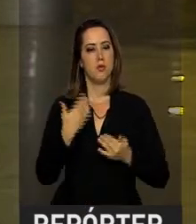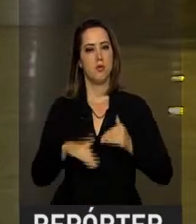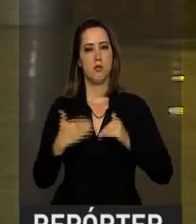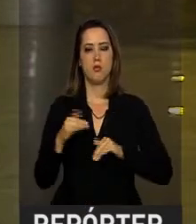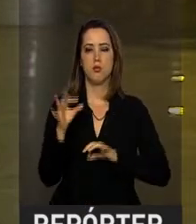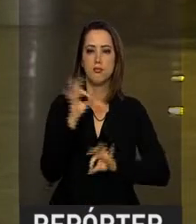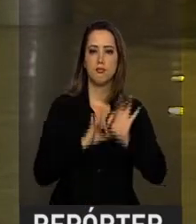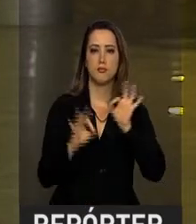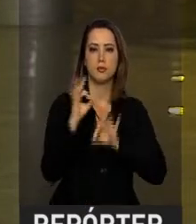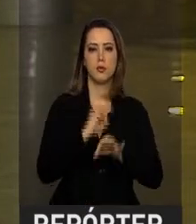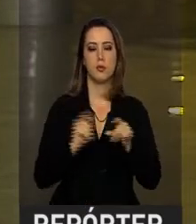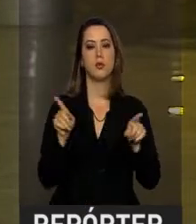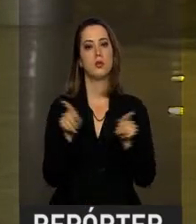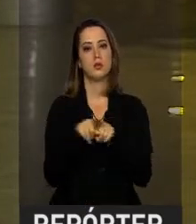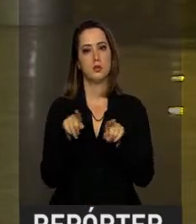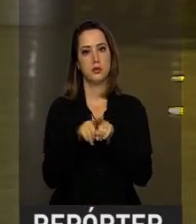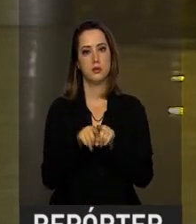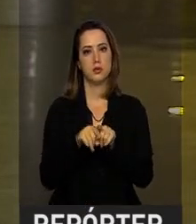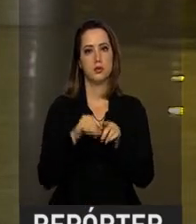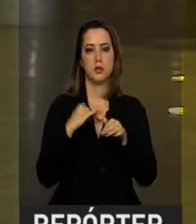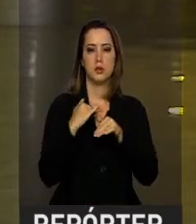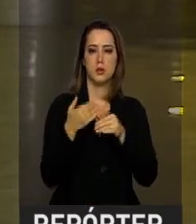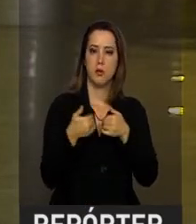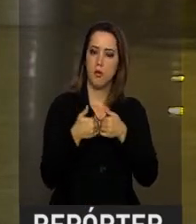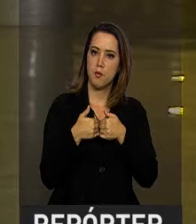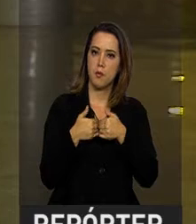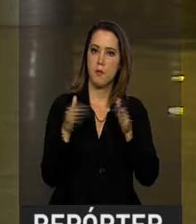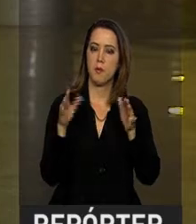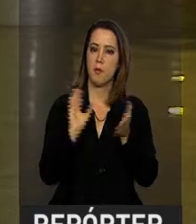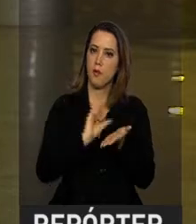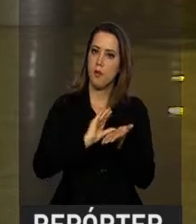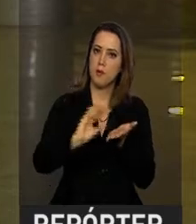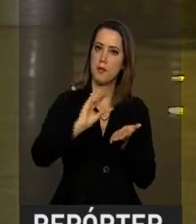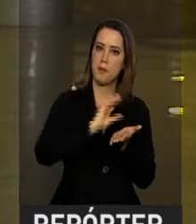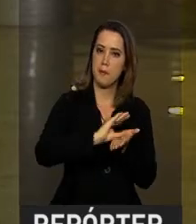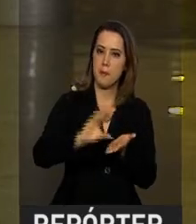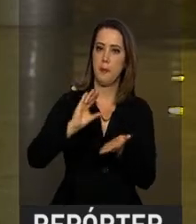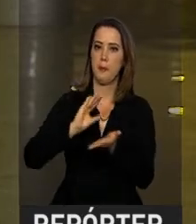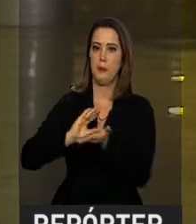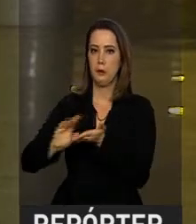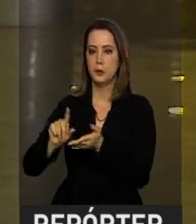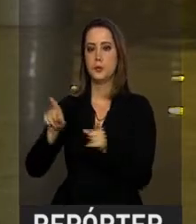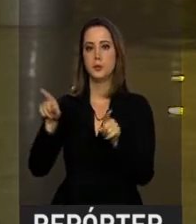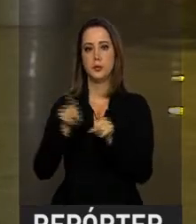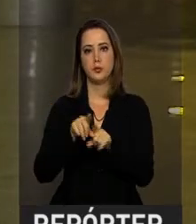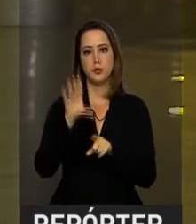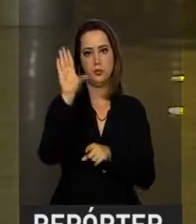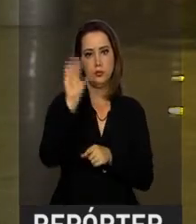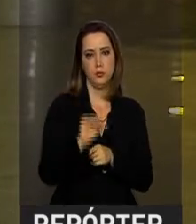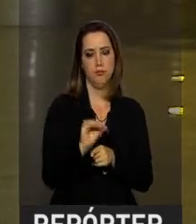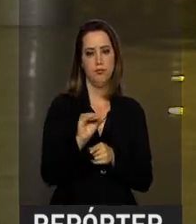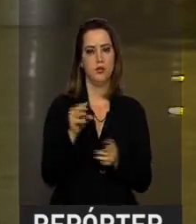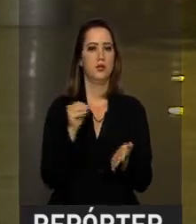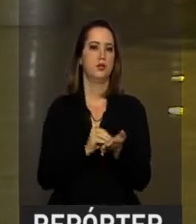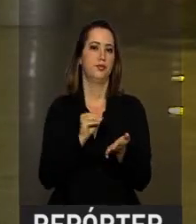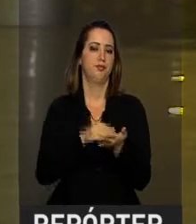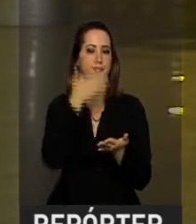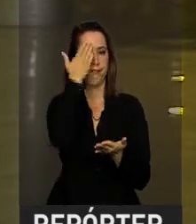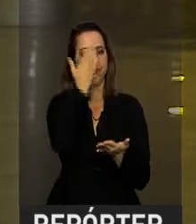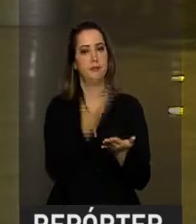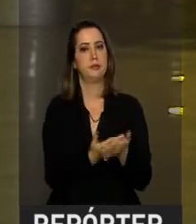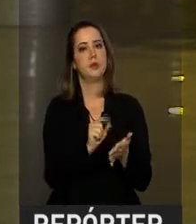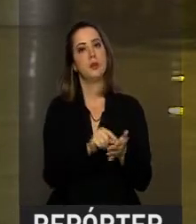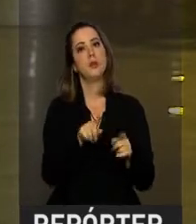medidas também voltadas para o o destravamento dos investimentos redução da insegurança jurídica e